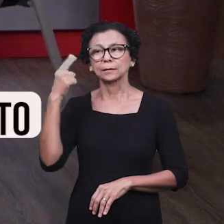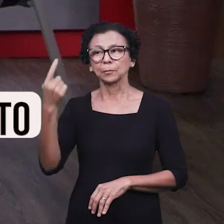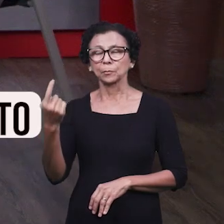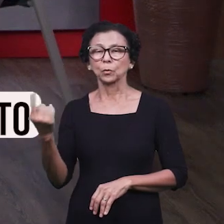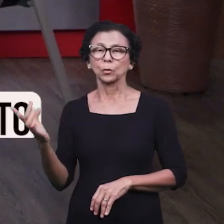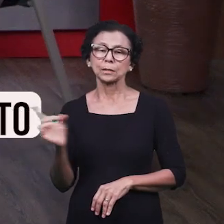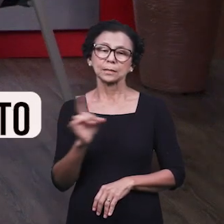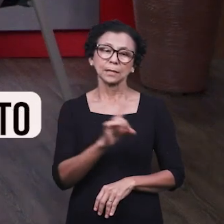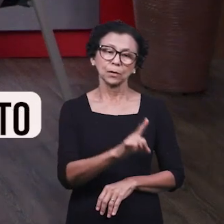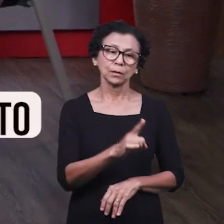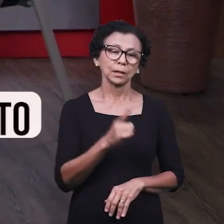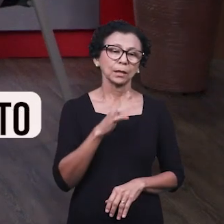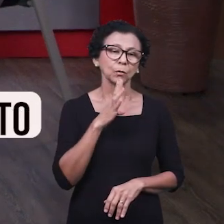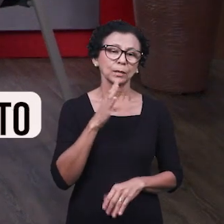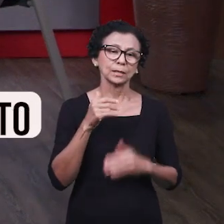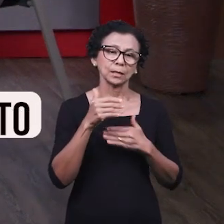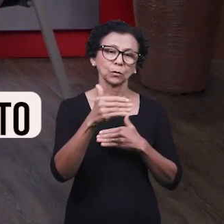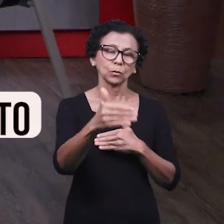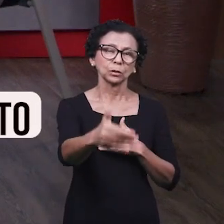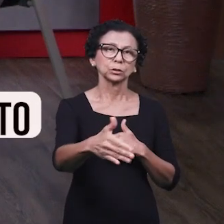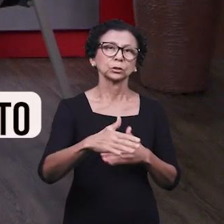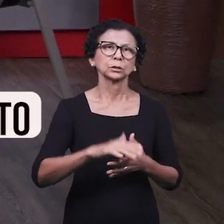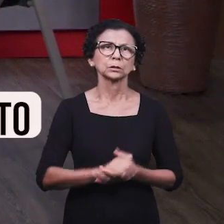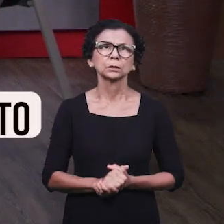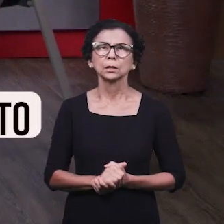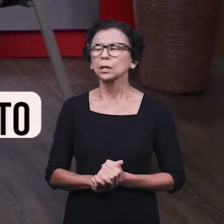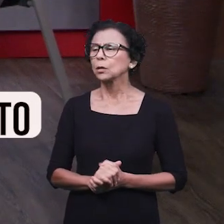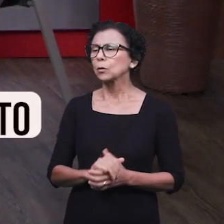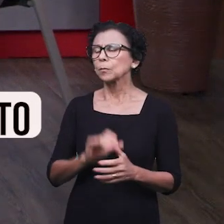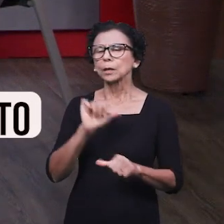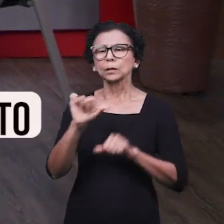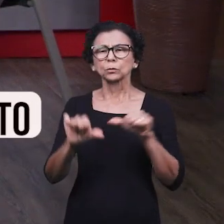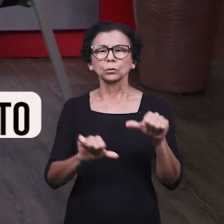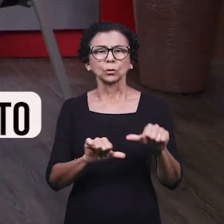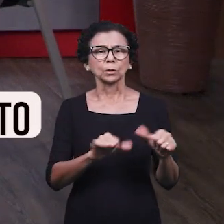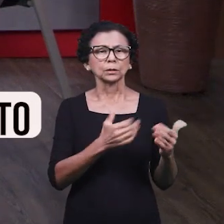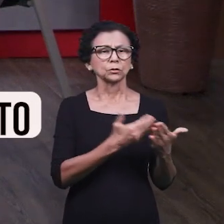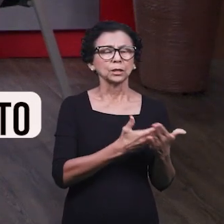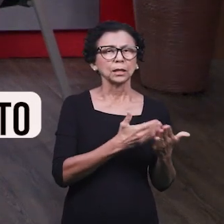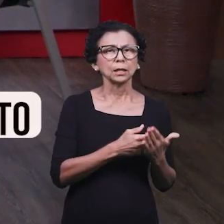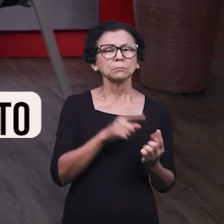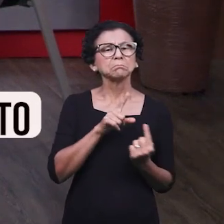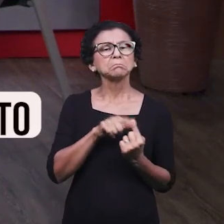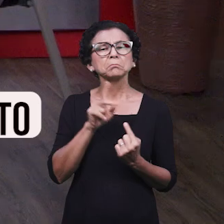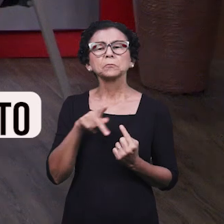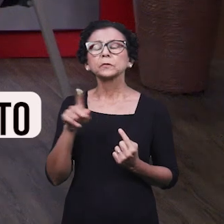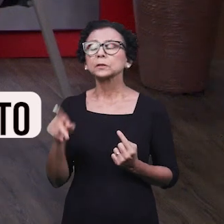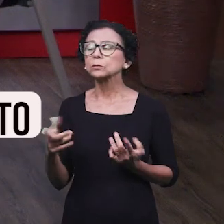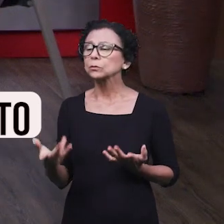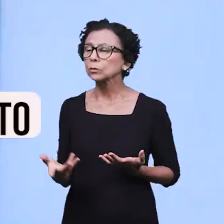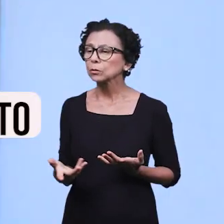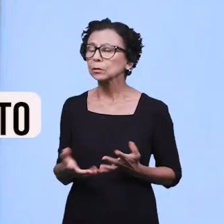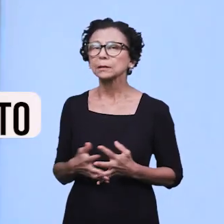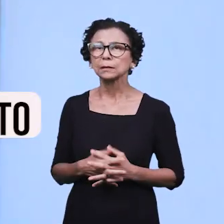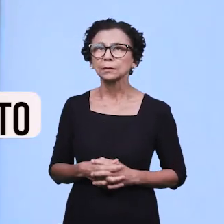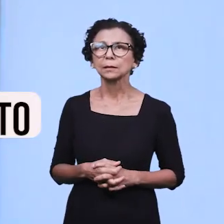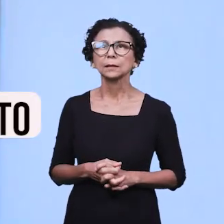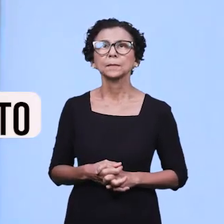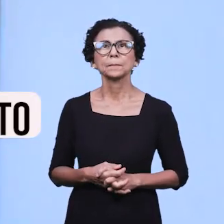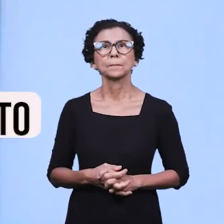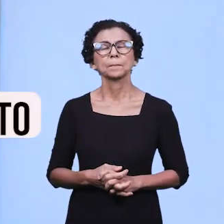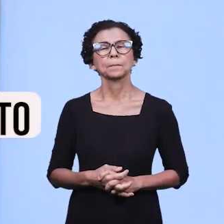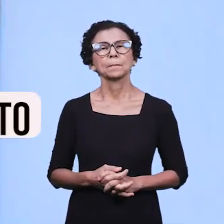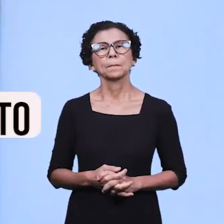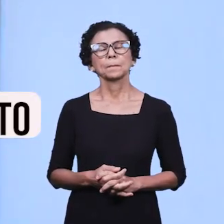sair, como é que funcionam os corredores, como é que funciona a troca de aula, que tipo de professor está lá, porque, né, o magistério ele é